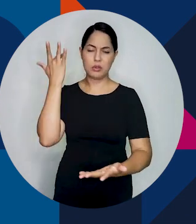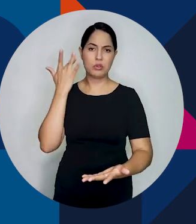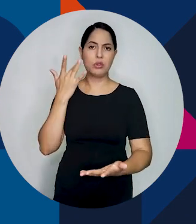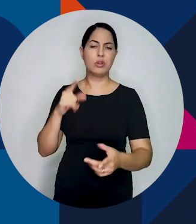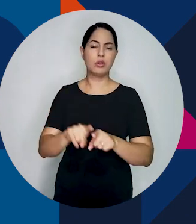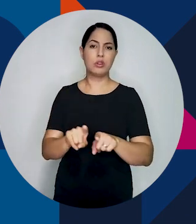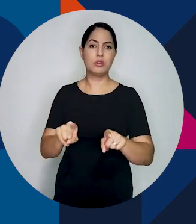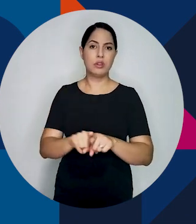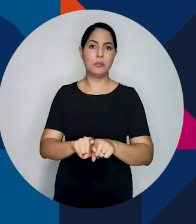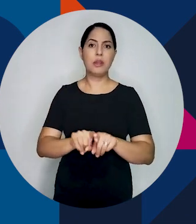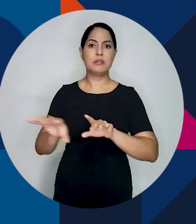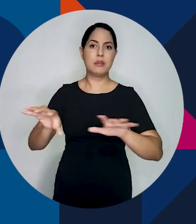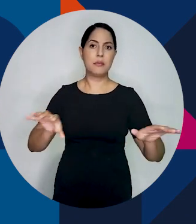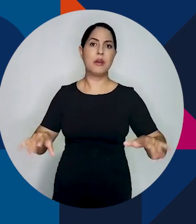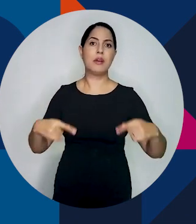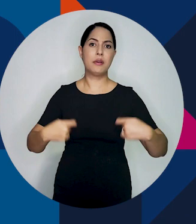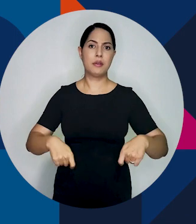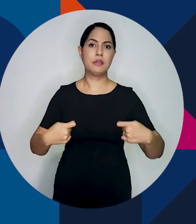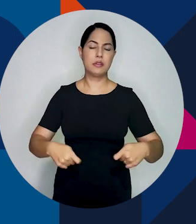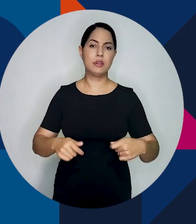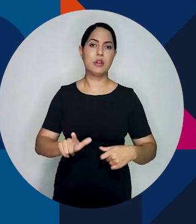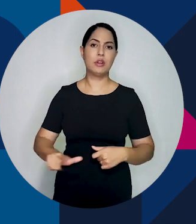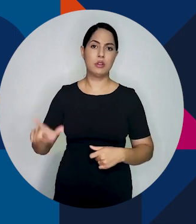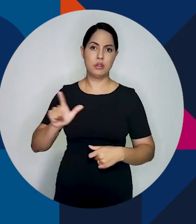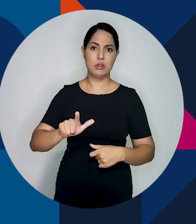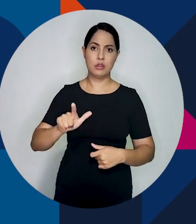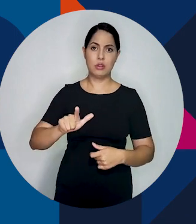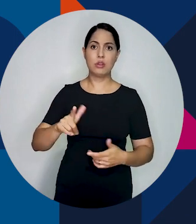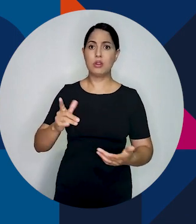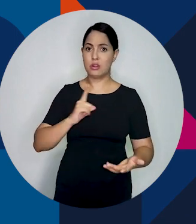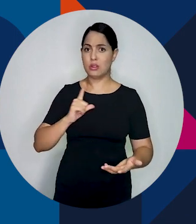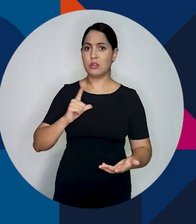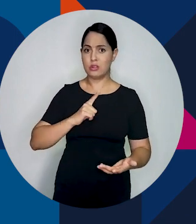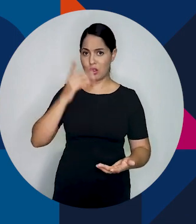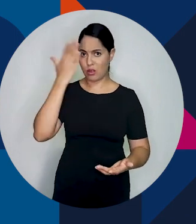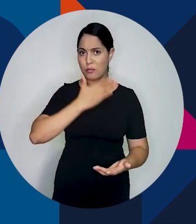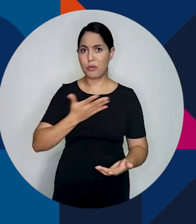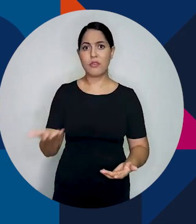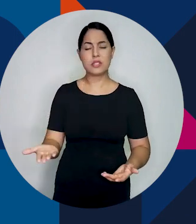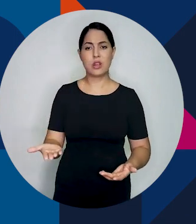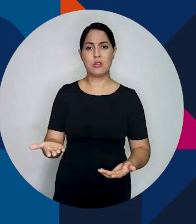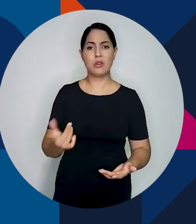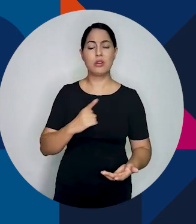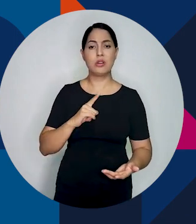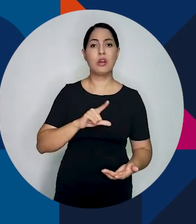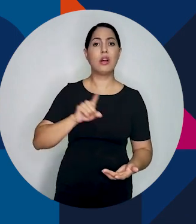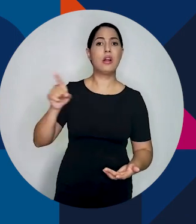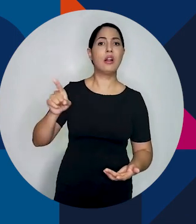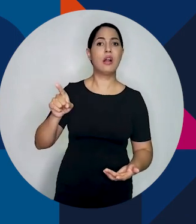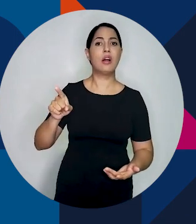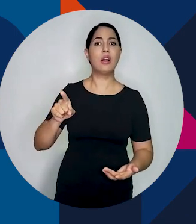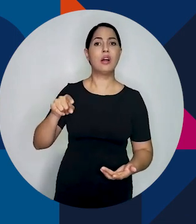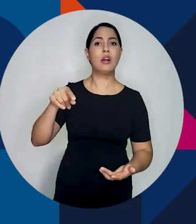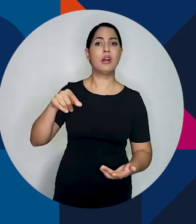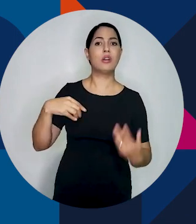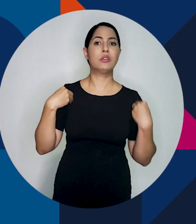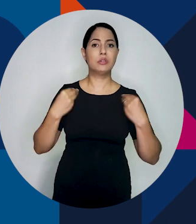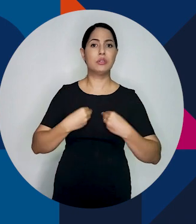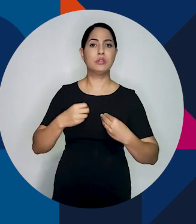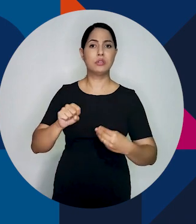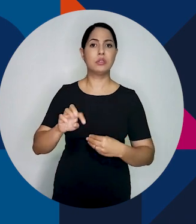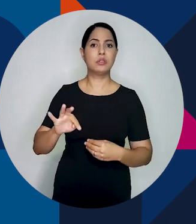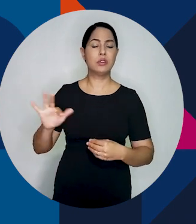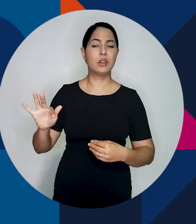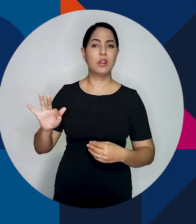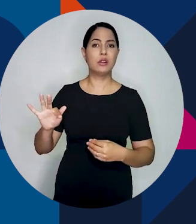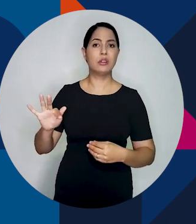uma individualização dessas condutas, né? E tem pessoas ali, e isso está se comprovando agora pelas próprias decisões do ministro, tem